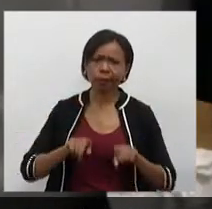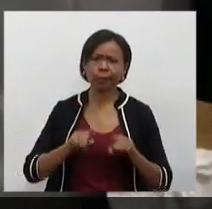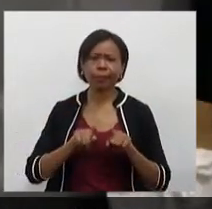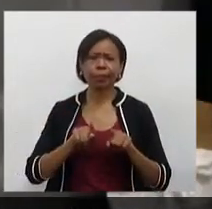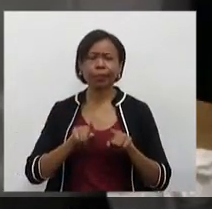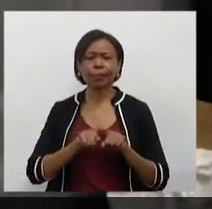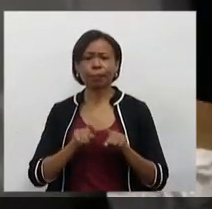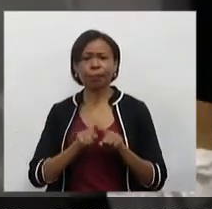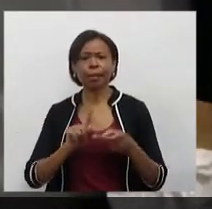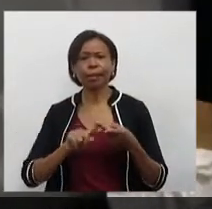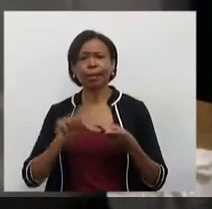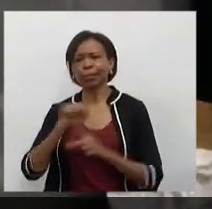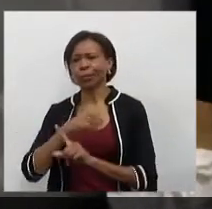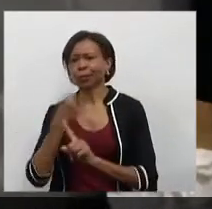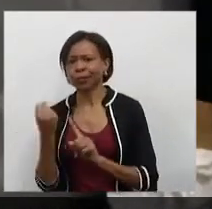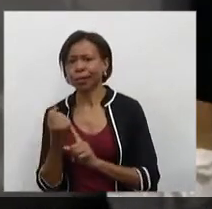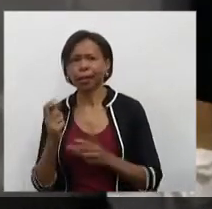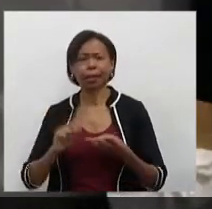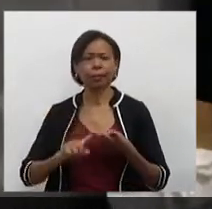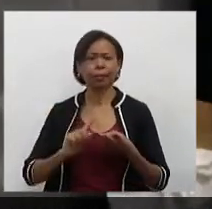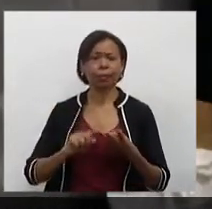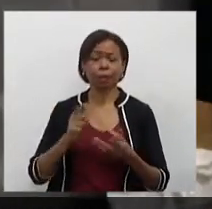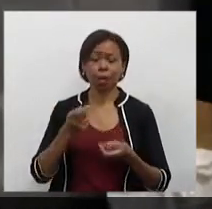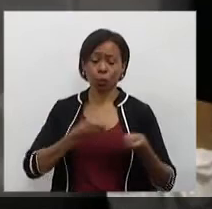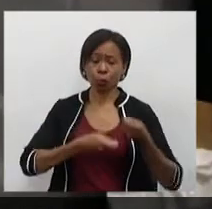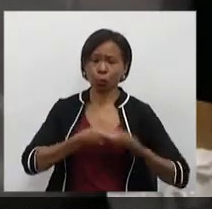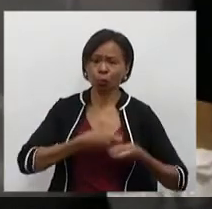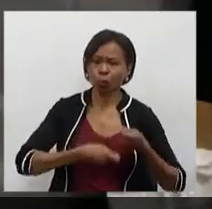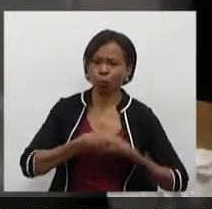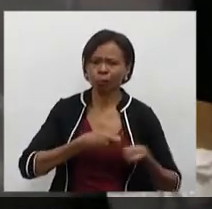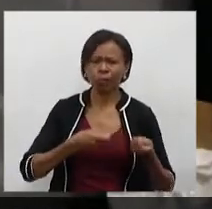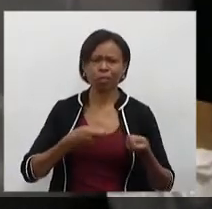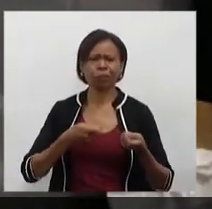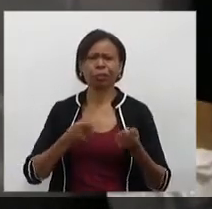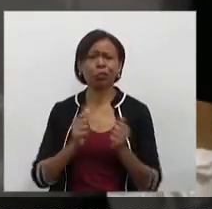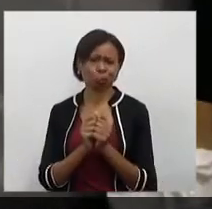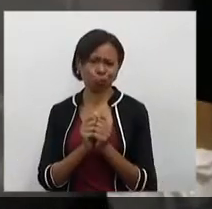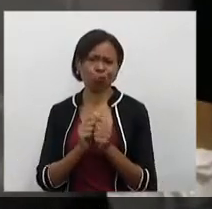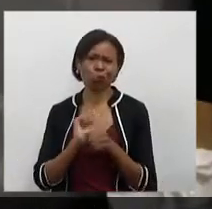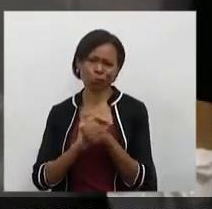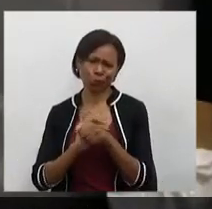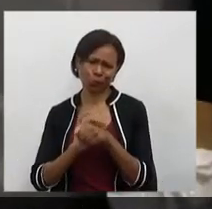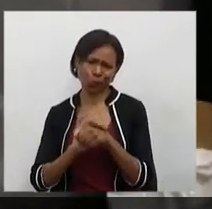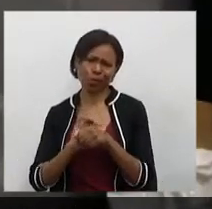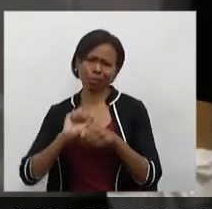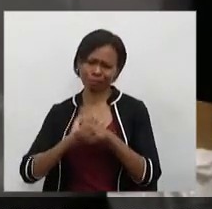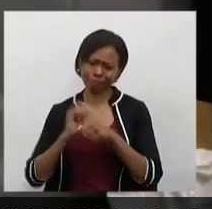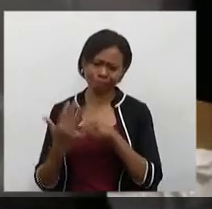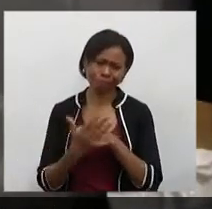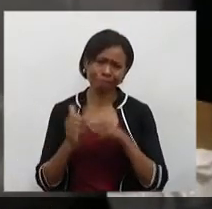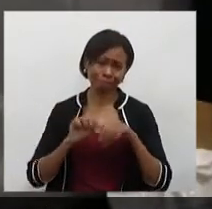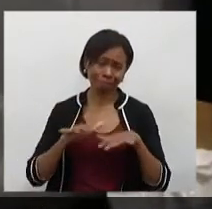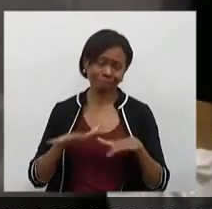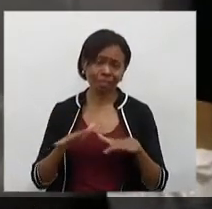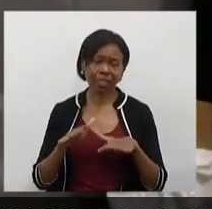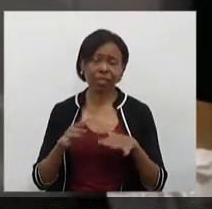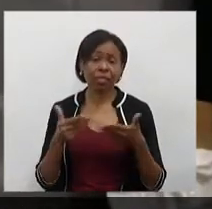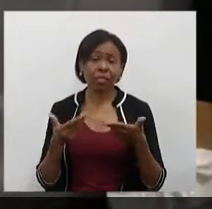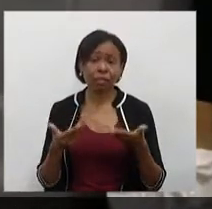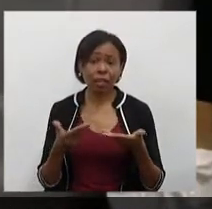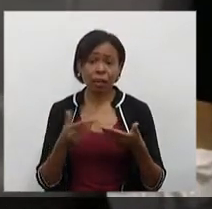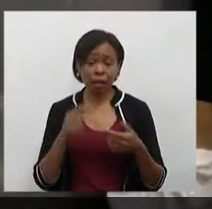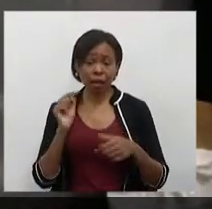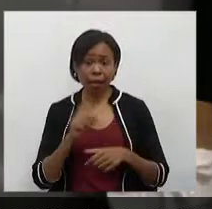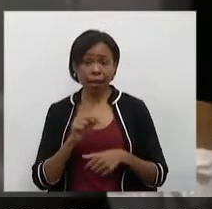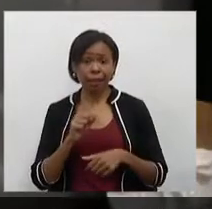questões sociais e econômicas, junto com essa pandemia, né? Então, ela é mais do que qualquer outra, ela vem